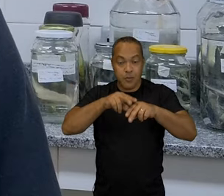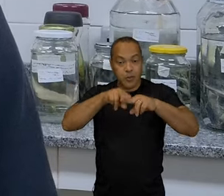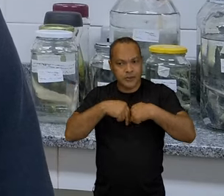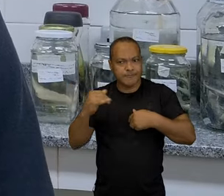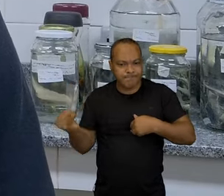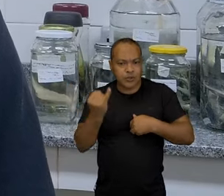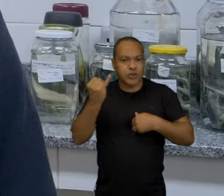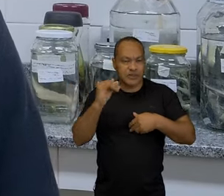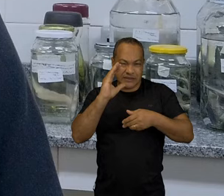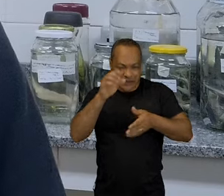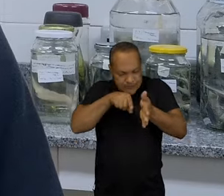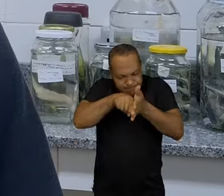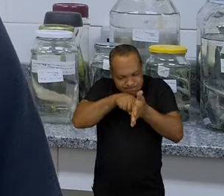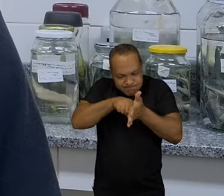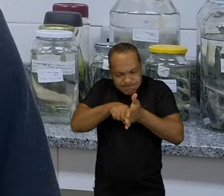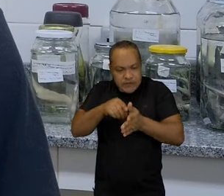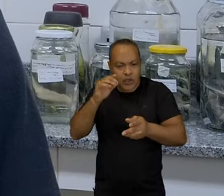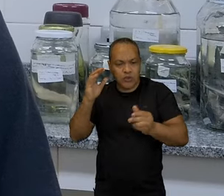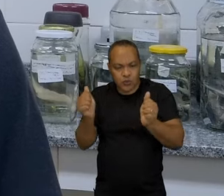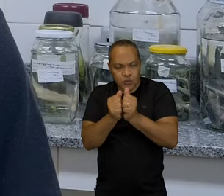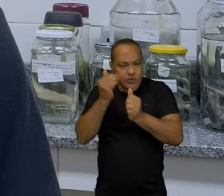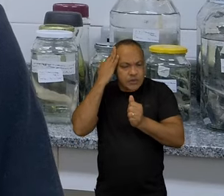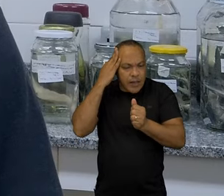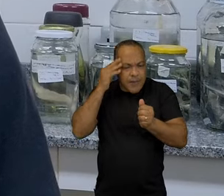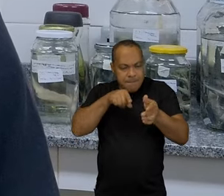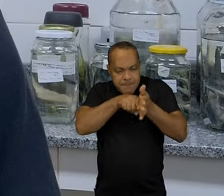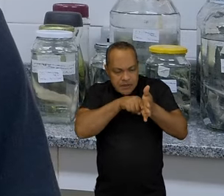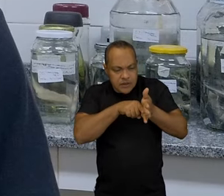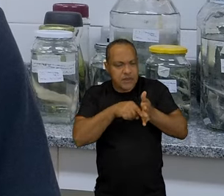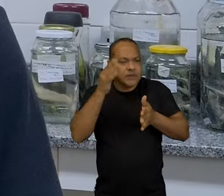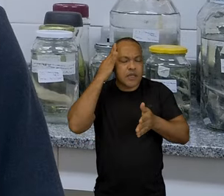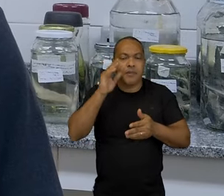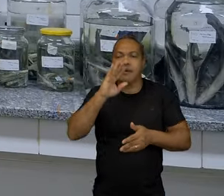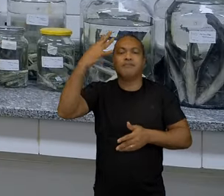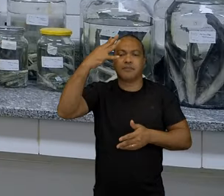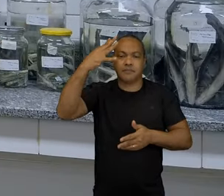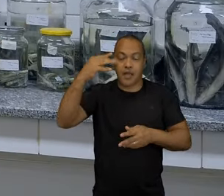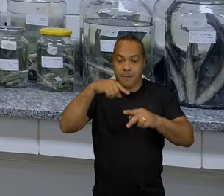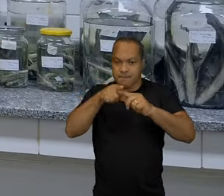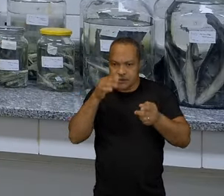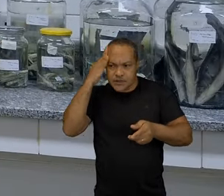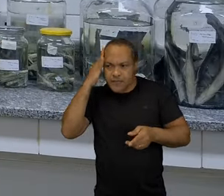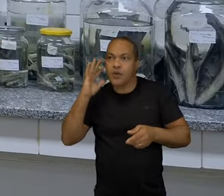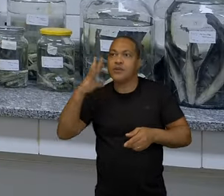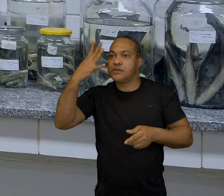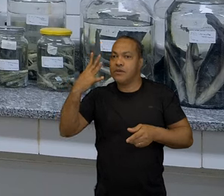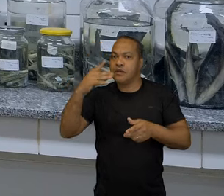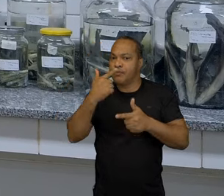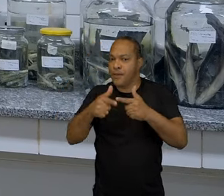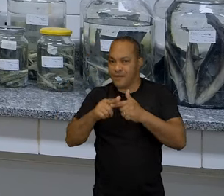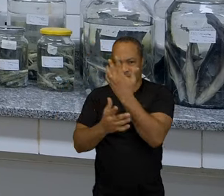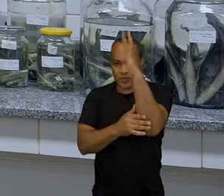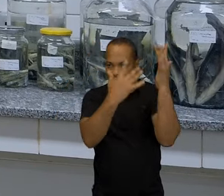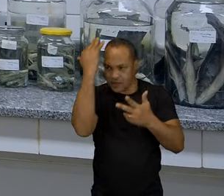a ciência faça parte dos dados que sustentam a tomada de decisão. A investigação dos impactos